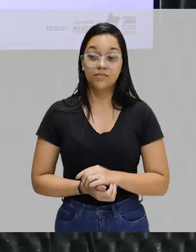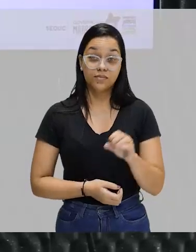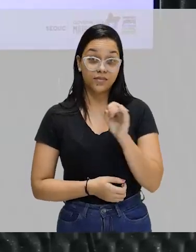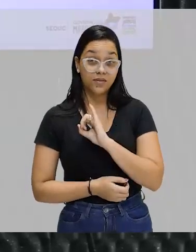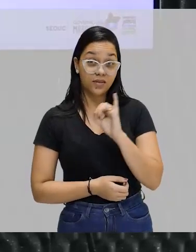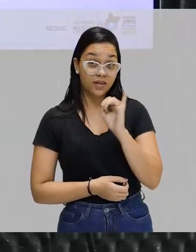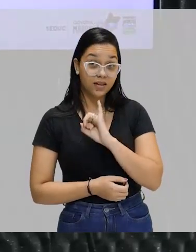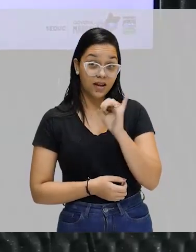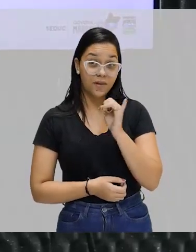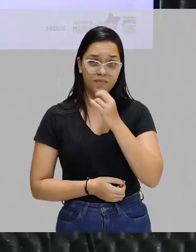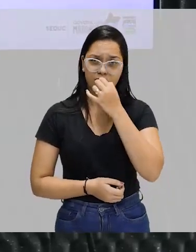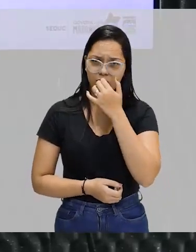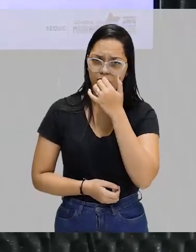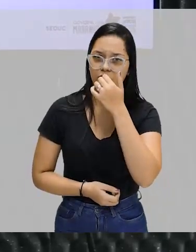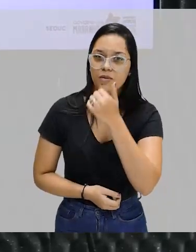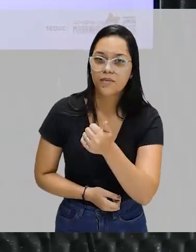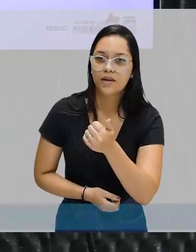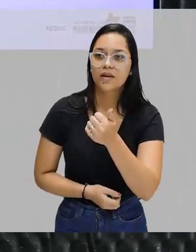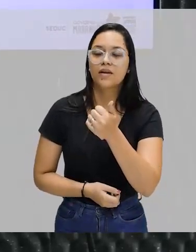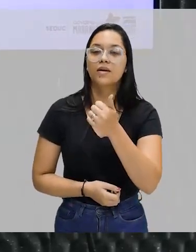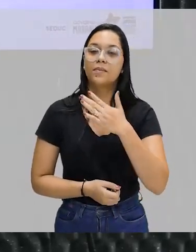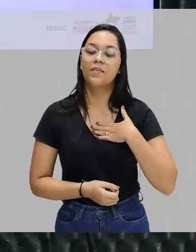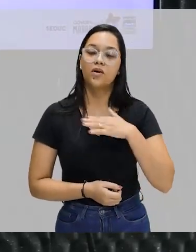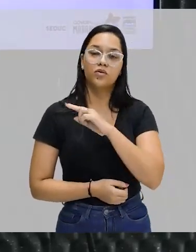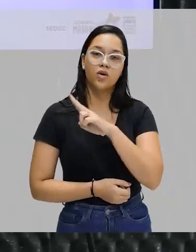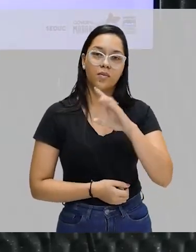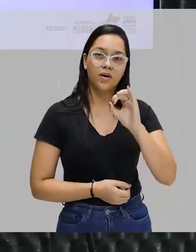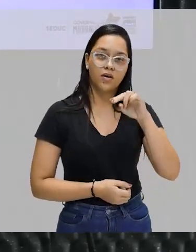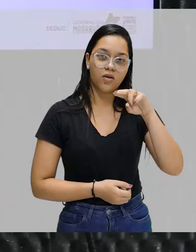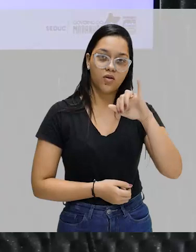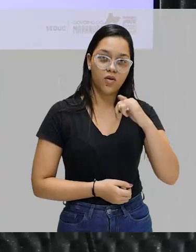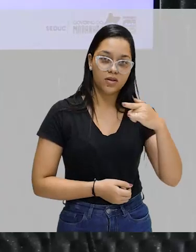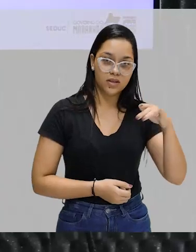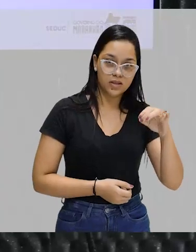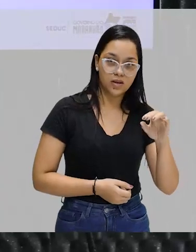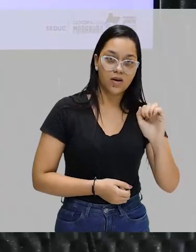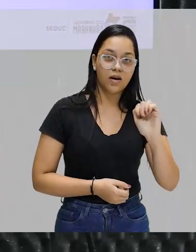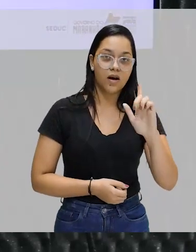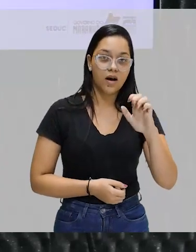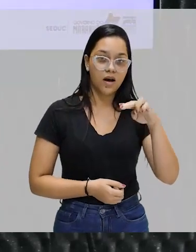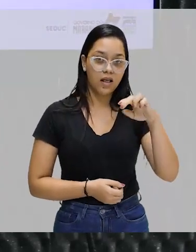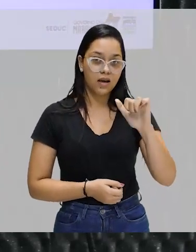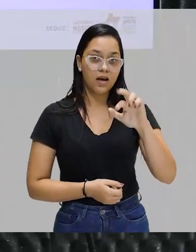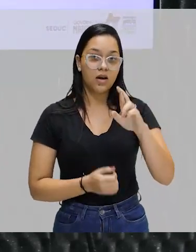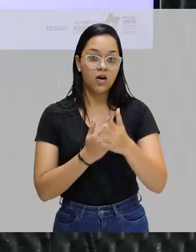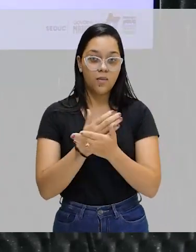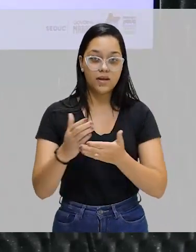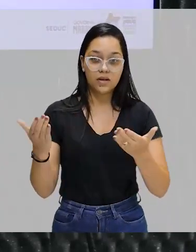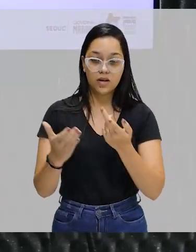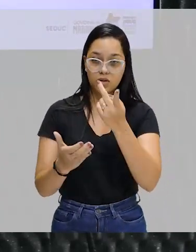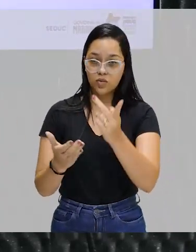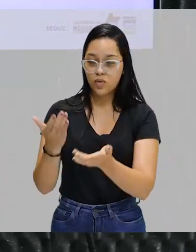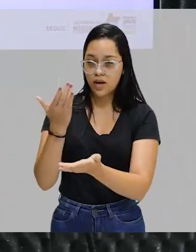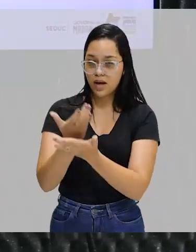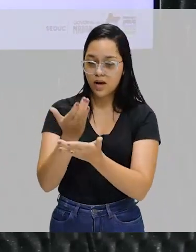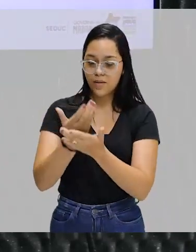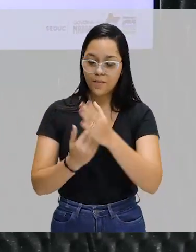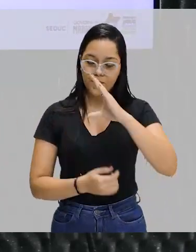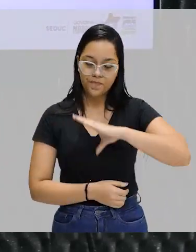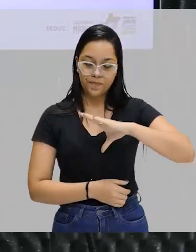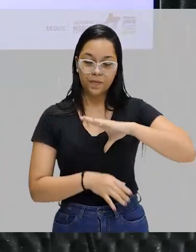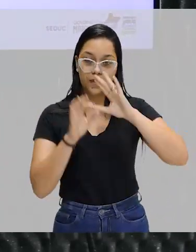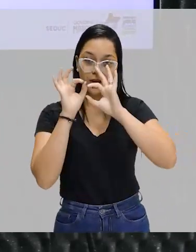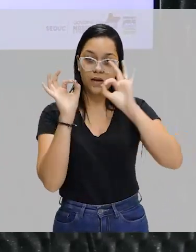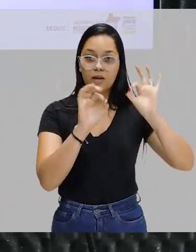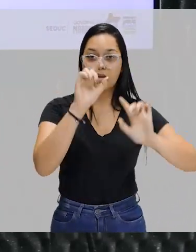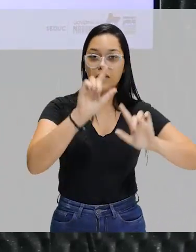Olá pessoal, tudo bem com vocês? Sou a professora Conceição Alencar e começa agora a sua aula de língua portuguesa. Se liga